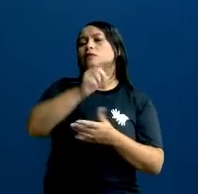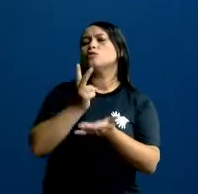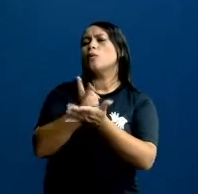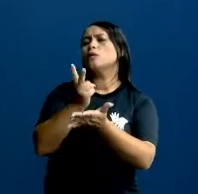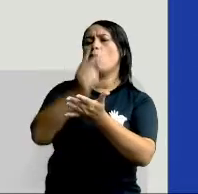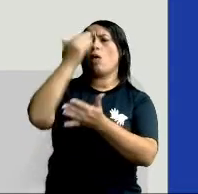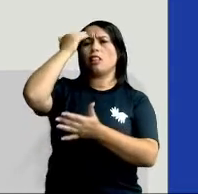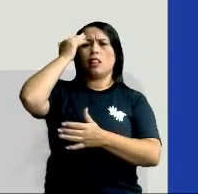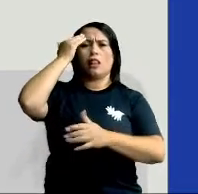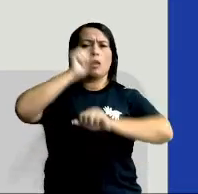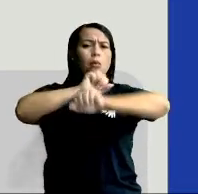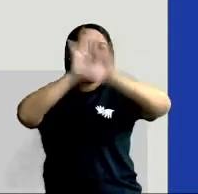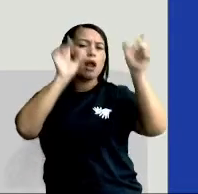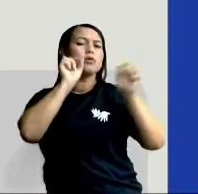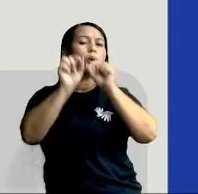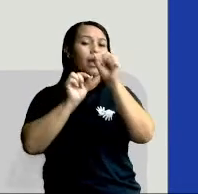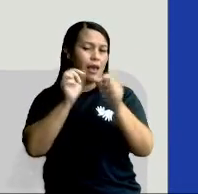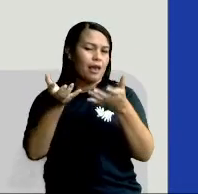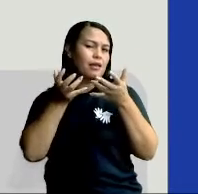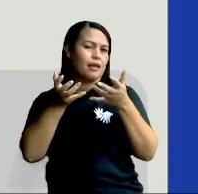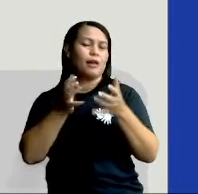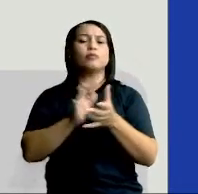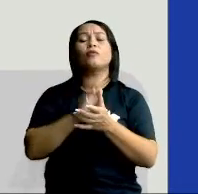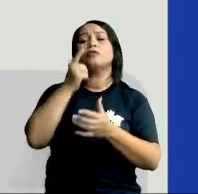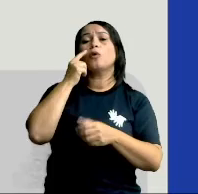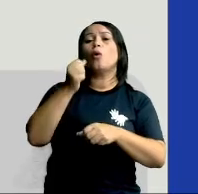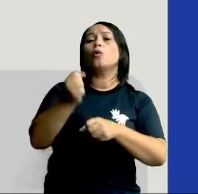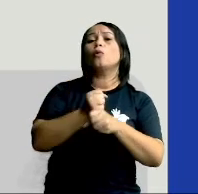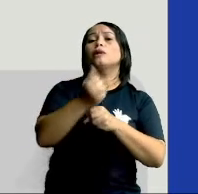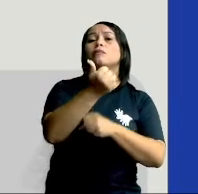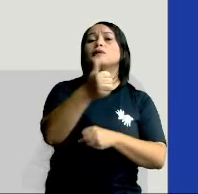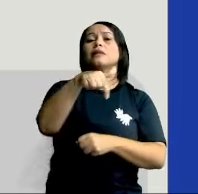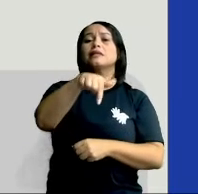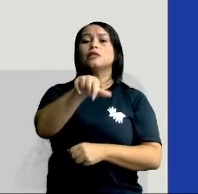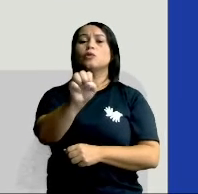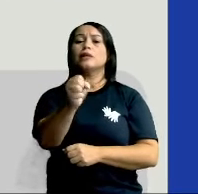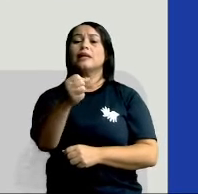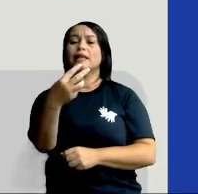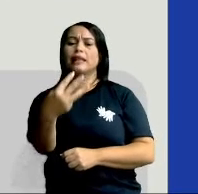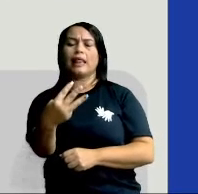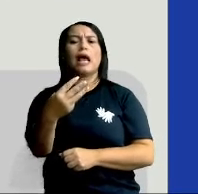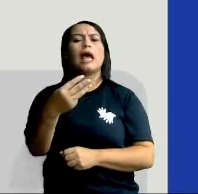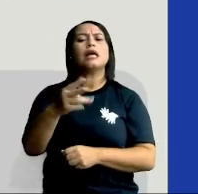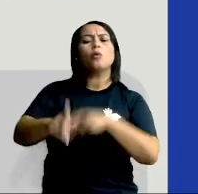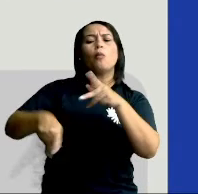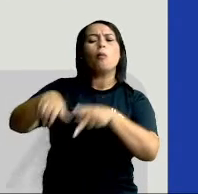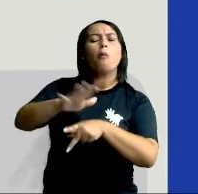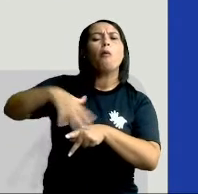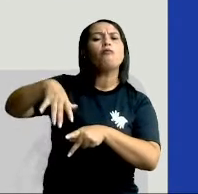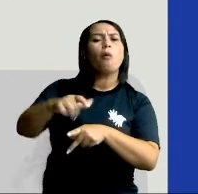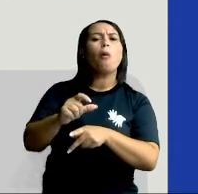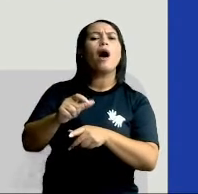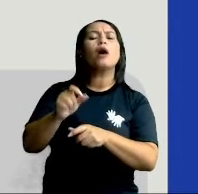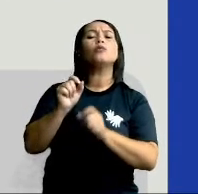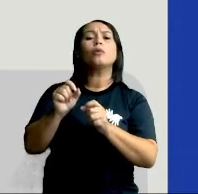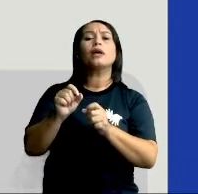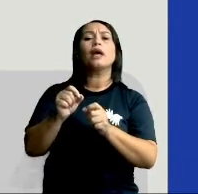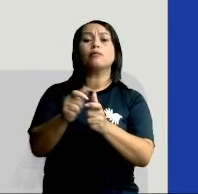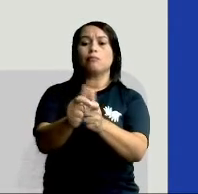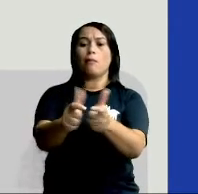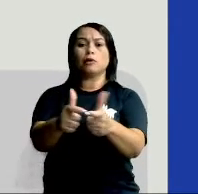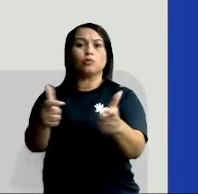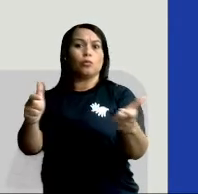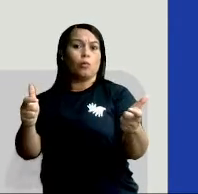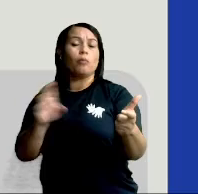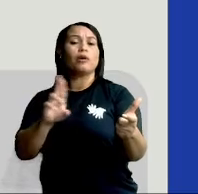continue compreendendo a ideia do que a gente quer aqui. Em 1783, o povoado passou a distrito, com